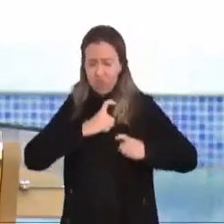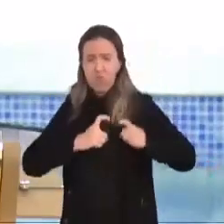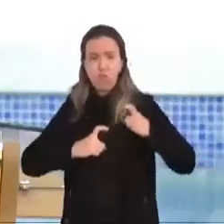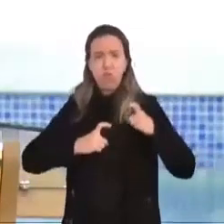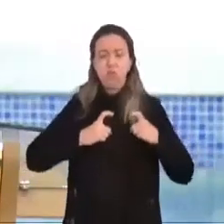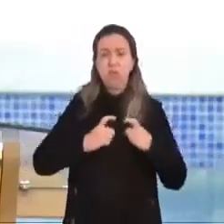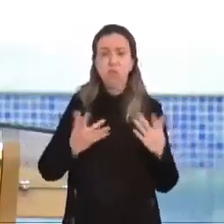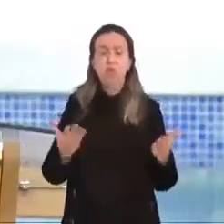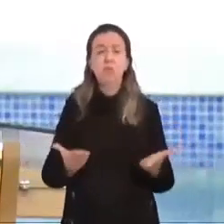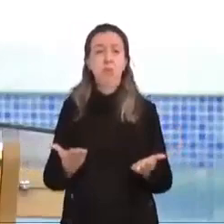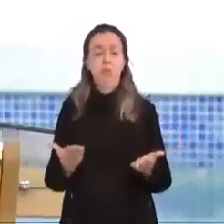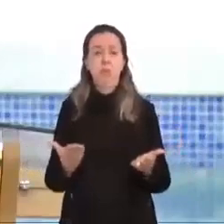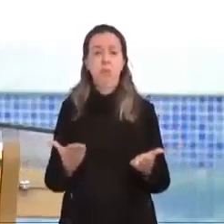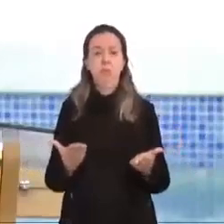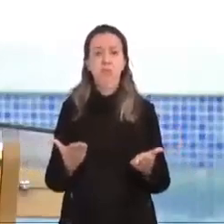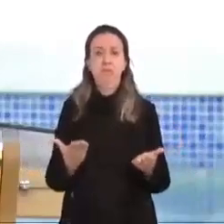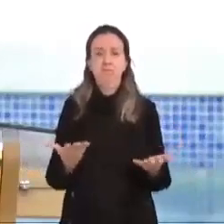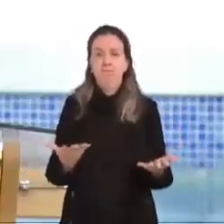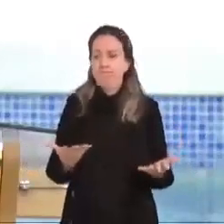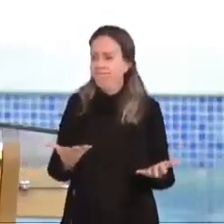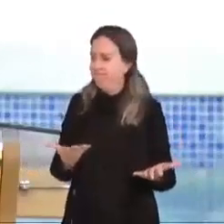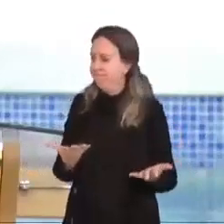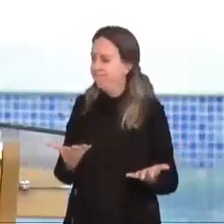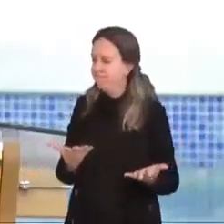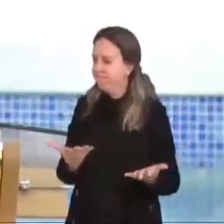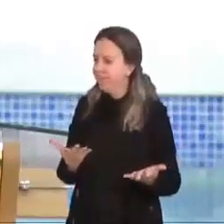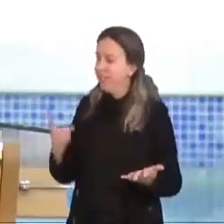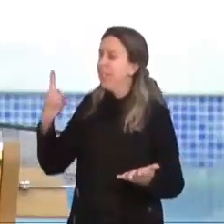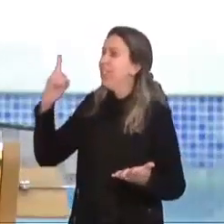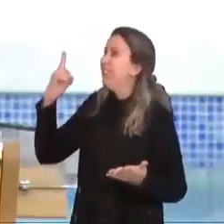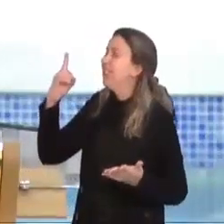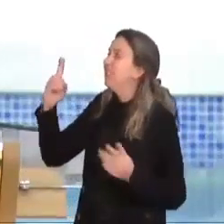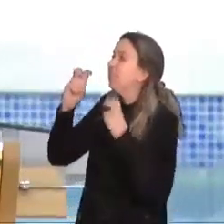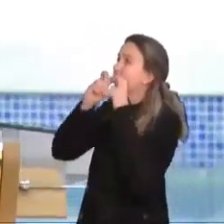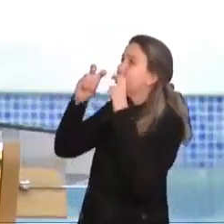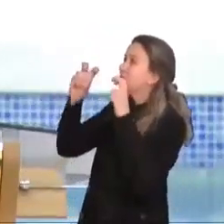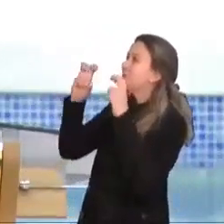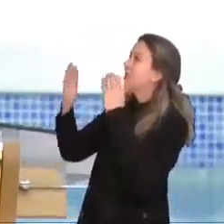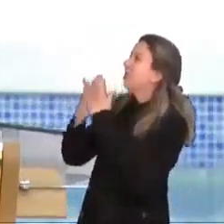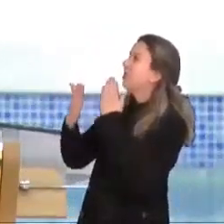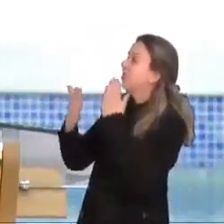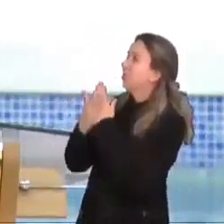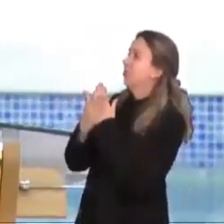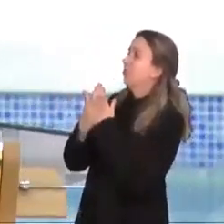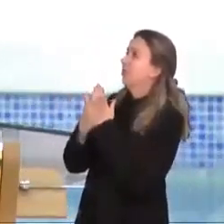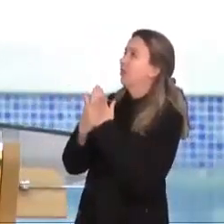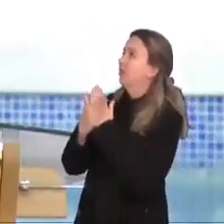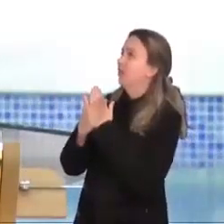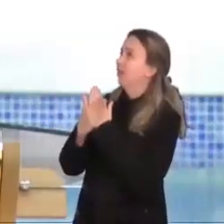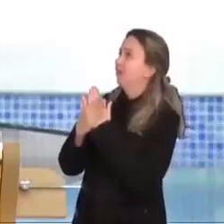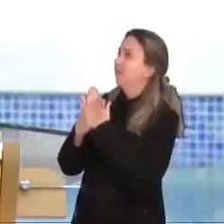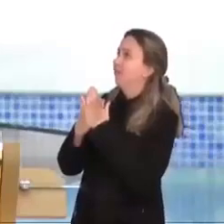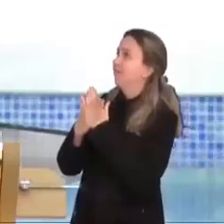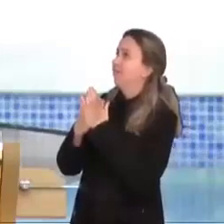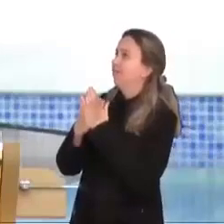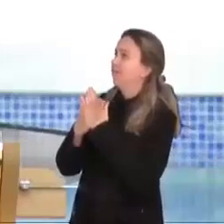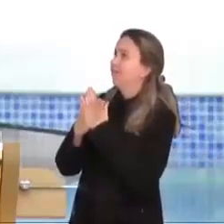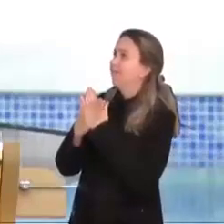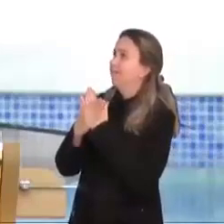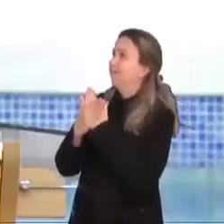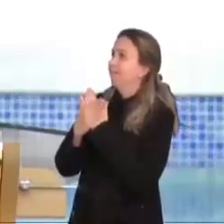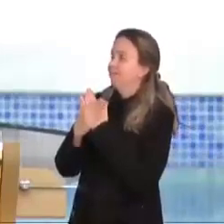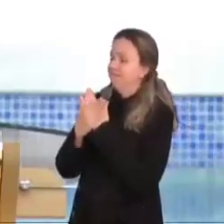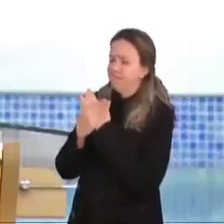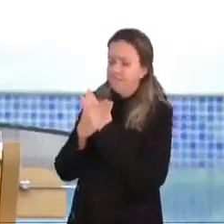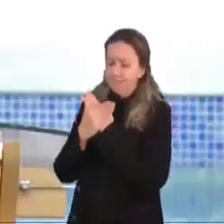preso é ter a consciência de que um outro ser humano te limitou. Ou seja, é